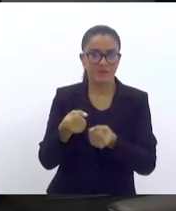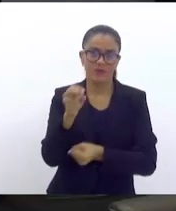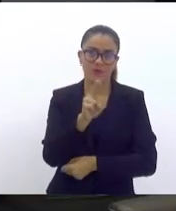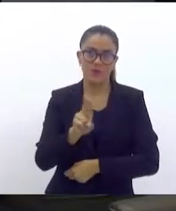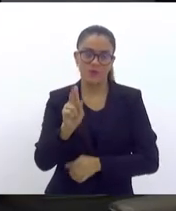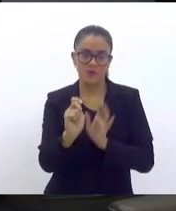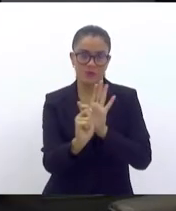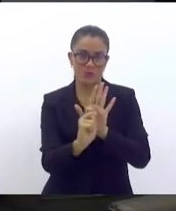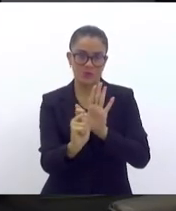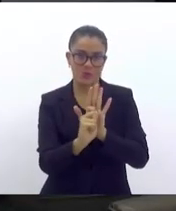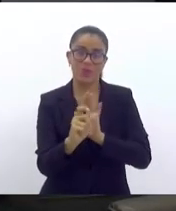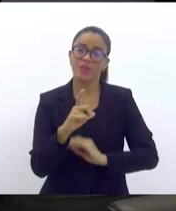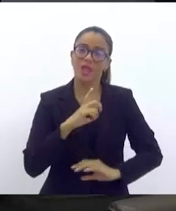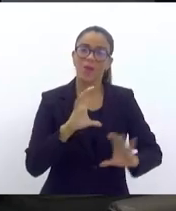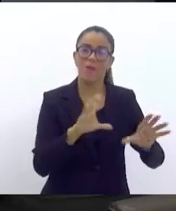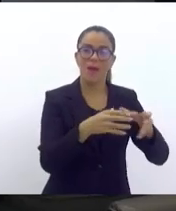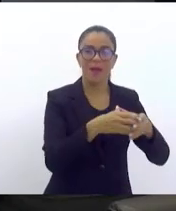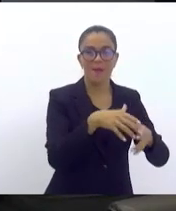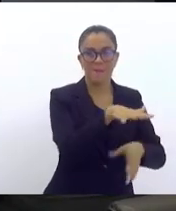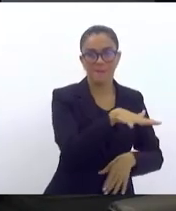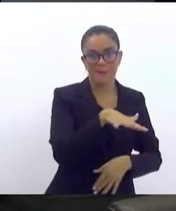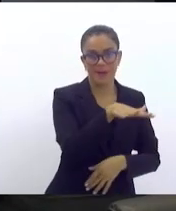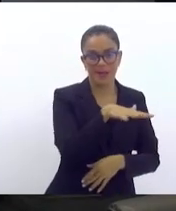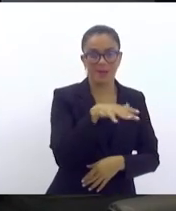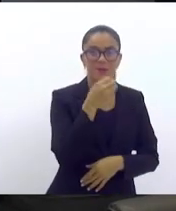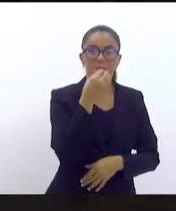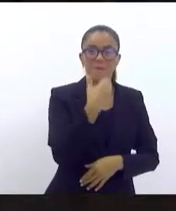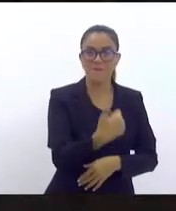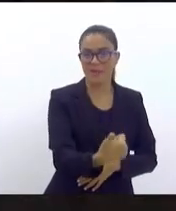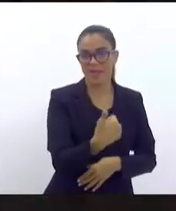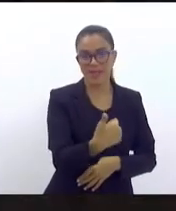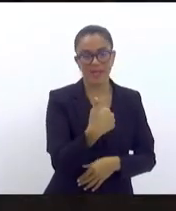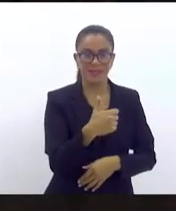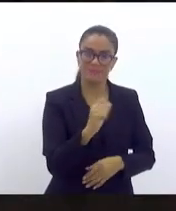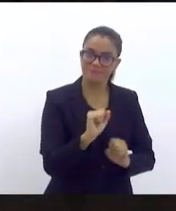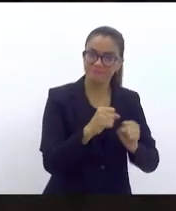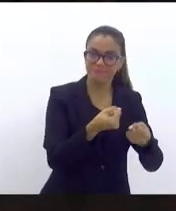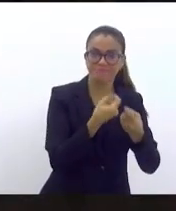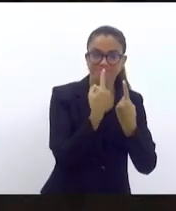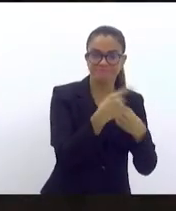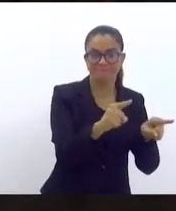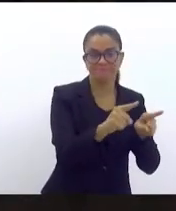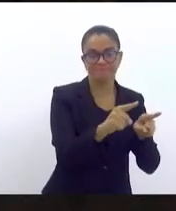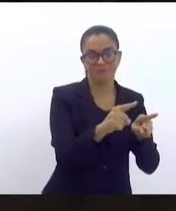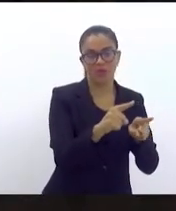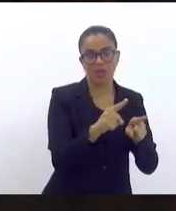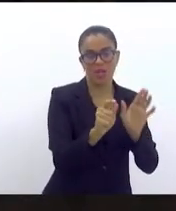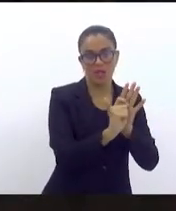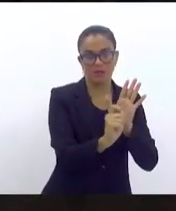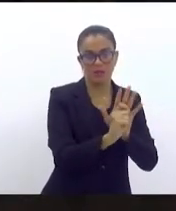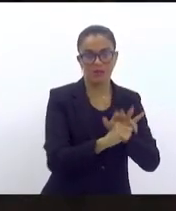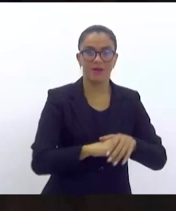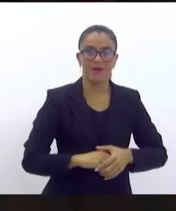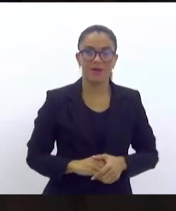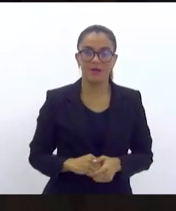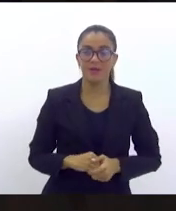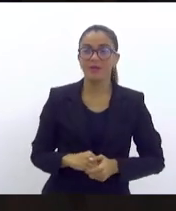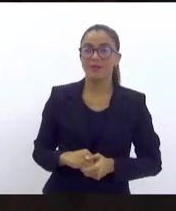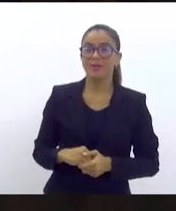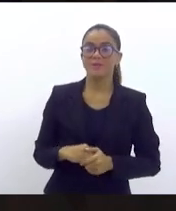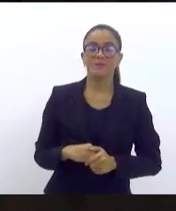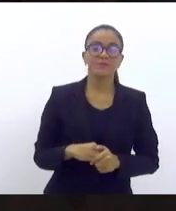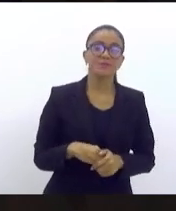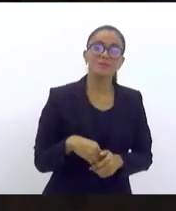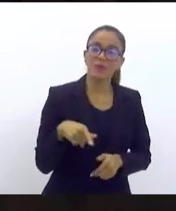há uma bancada do bem que defende o cidadão de bem é contra a droga mas é importante para concluir que a gente enfrente essa narrativa